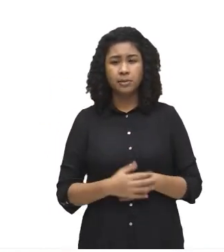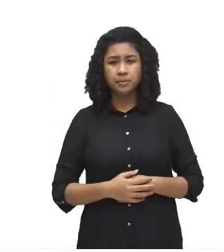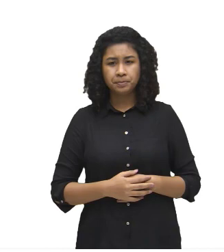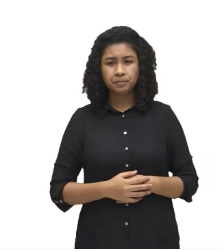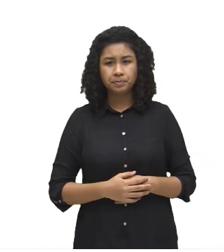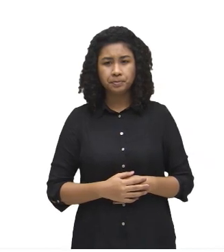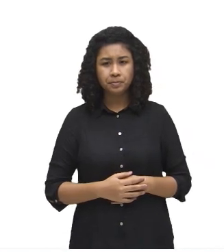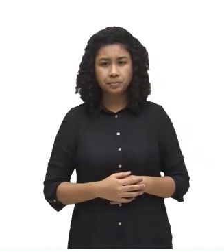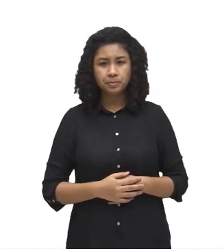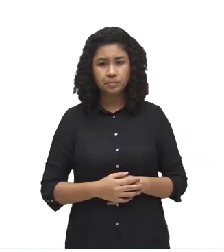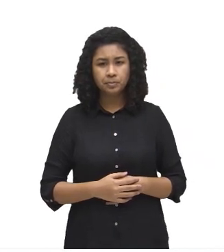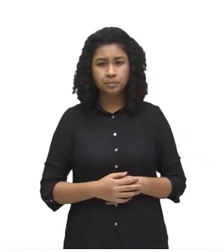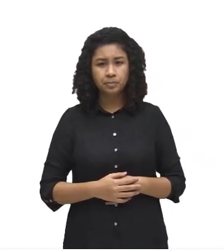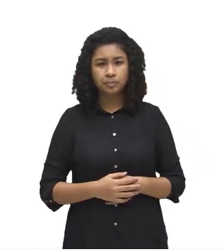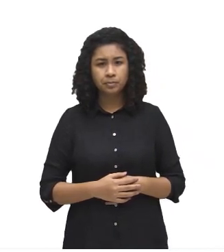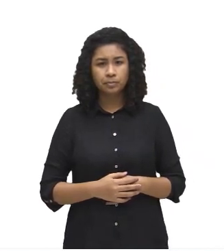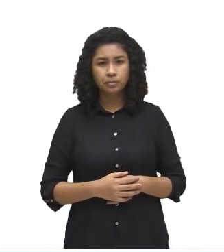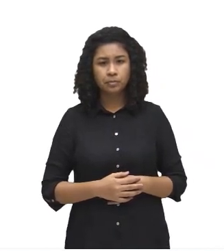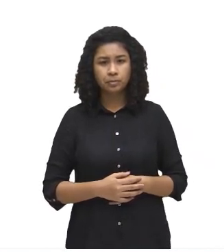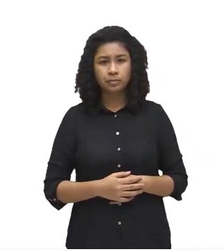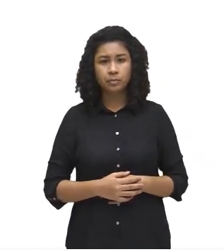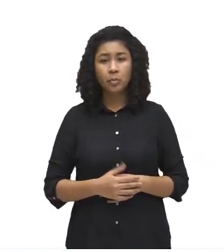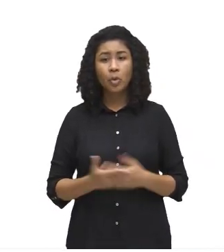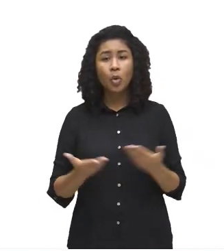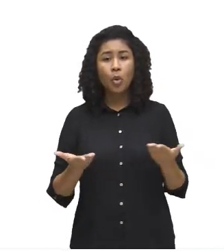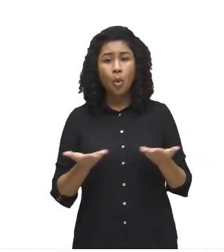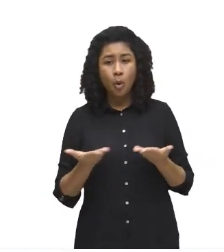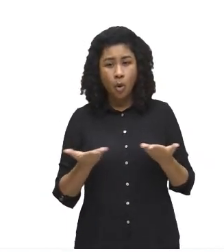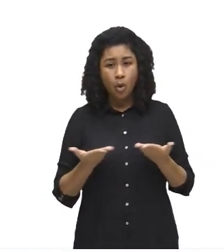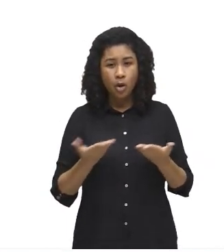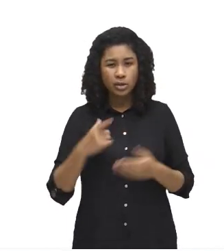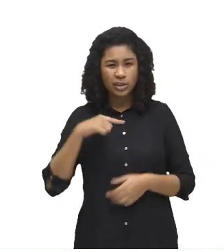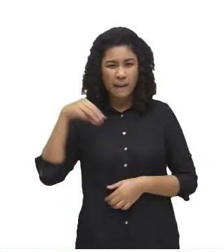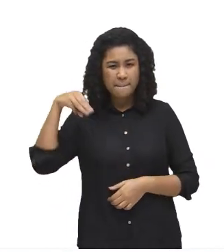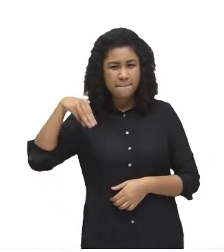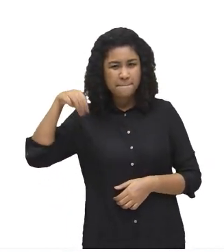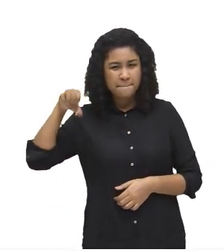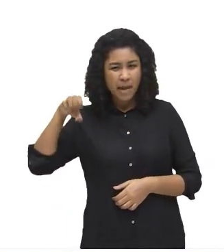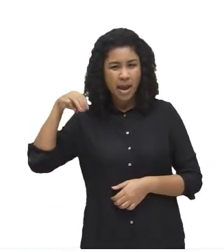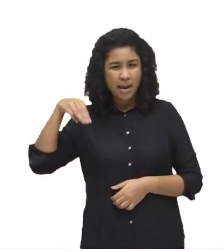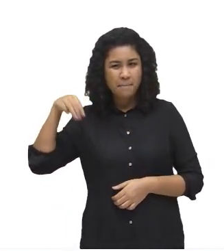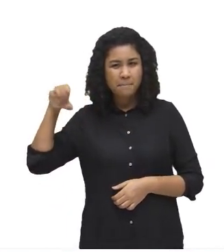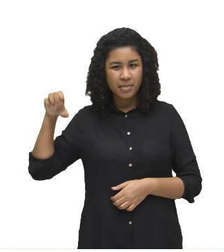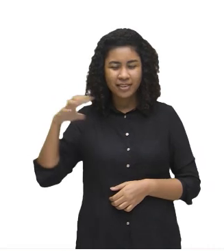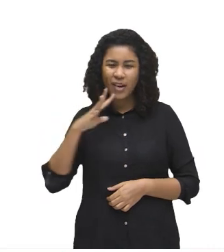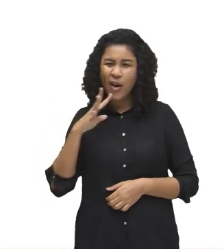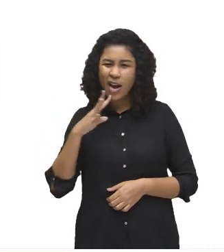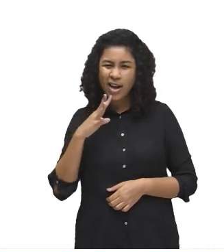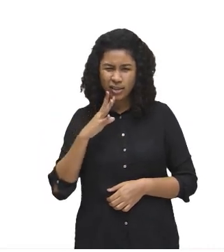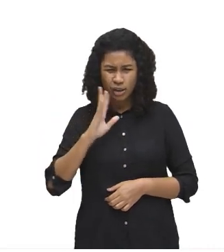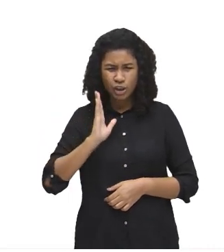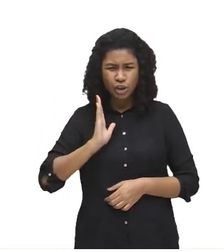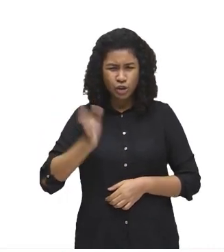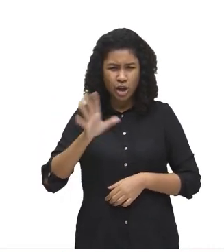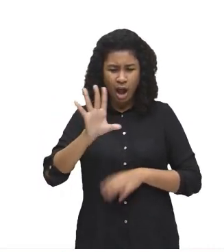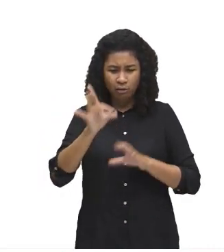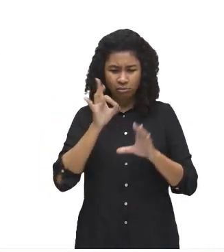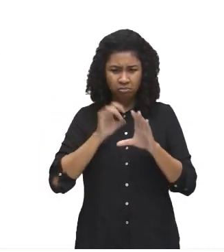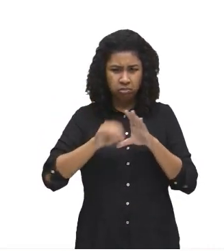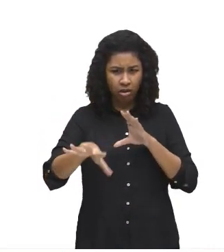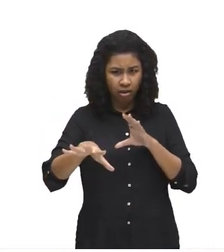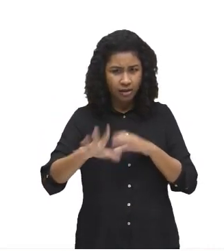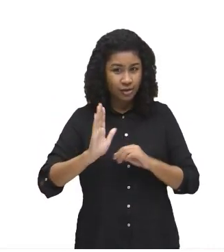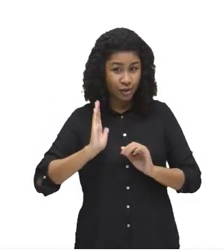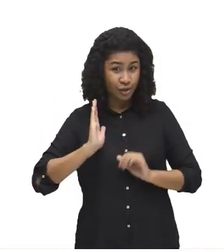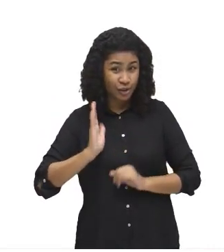os memes, por exemplo, os memes, não é isso? Você já fez uso de meme, já compartilhou um meme? Já percebeu que lá tem a escrita, não